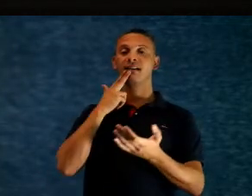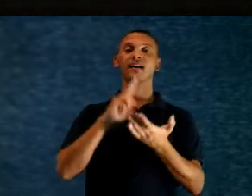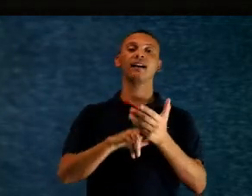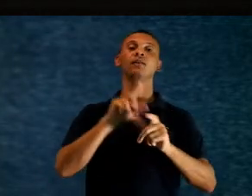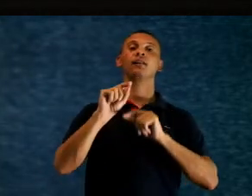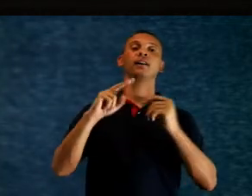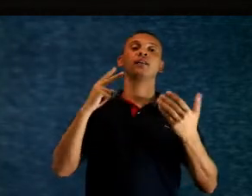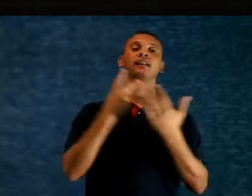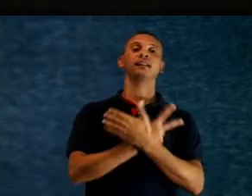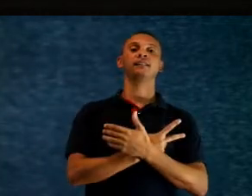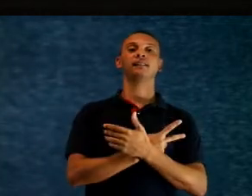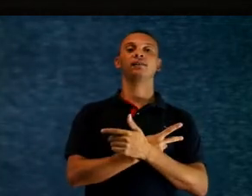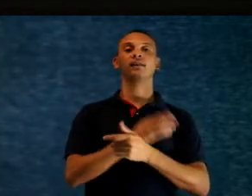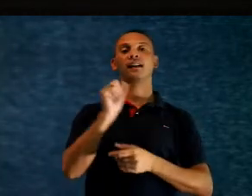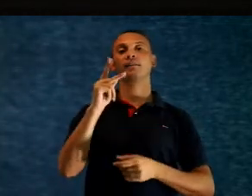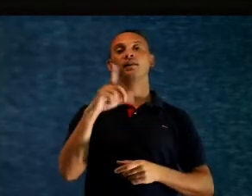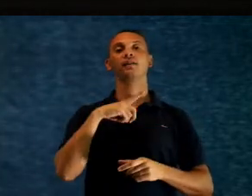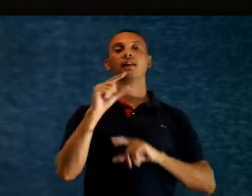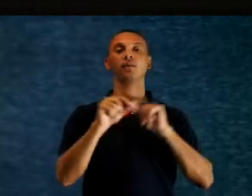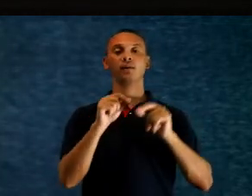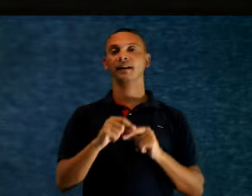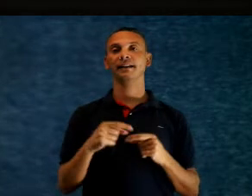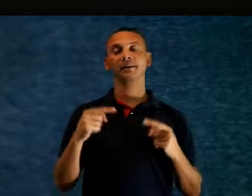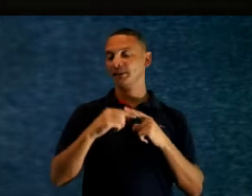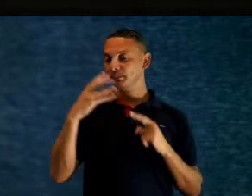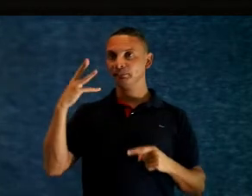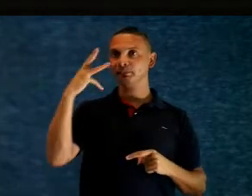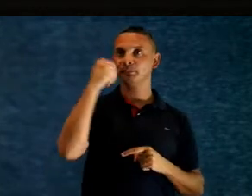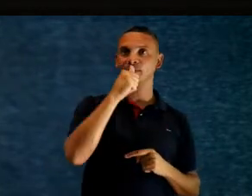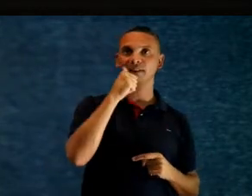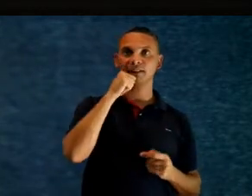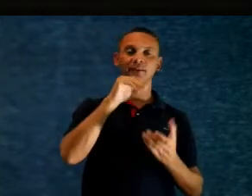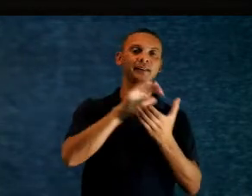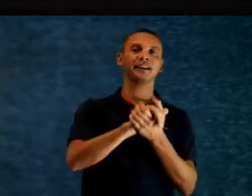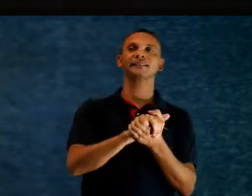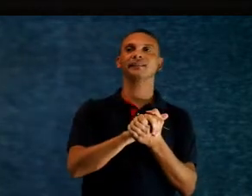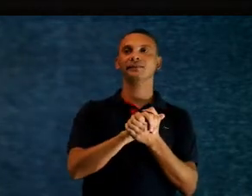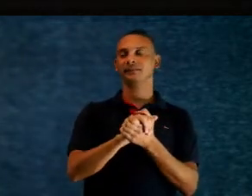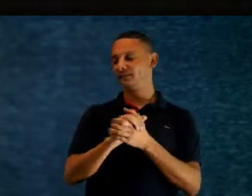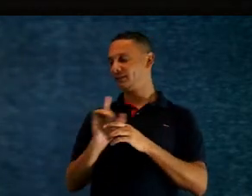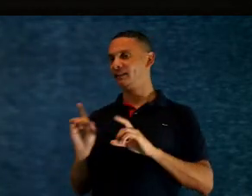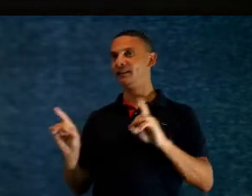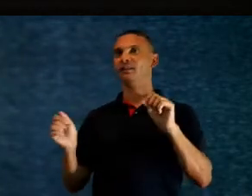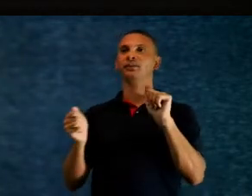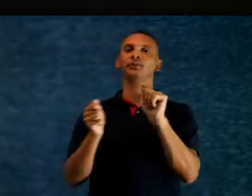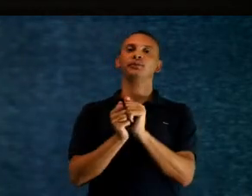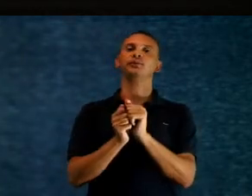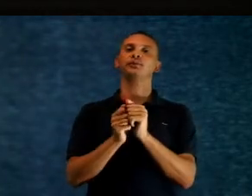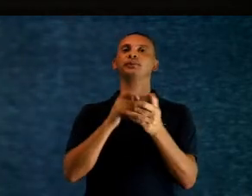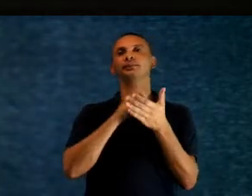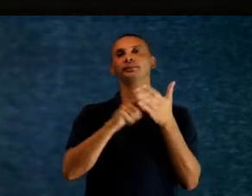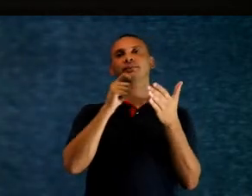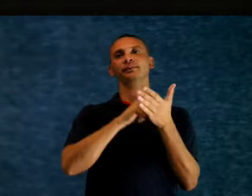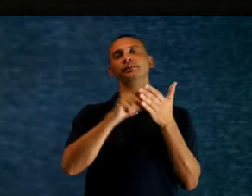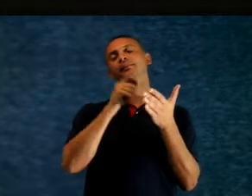escrevia três crônicas semanais. O Drummond, no Jornal do Brasil, ele escrevia, eram três vezes por semana, às terças, quintas